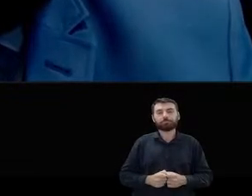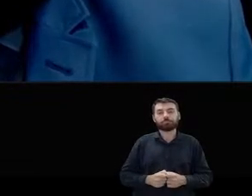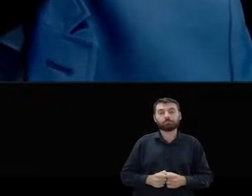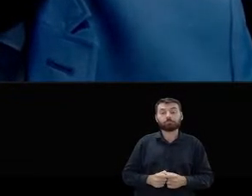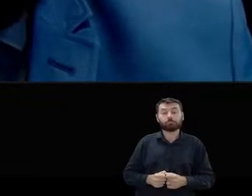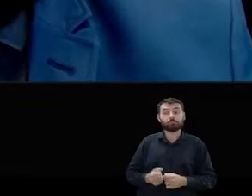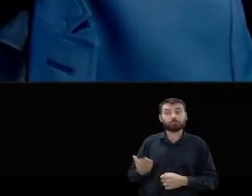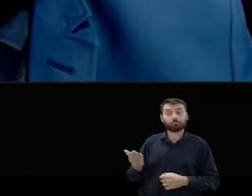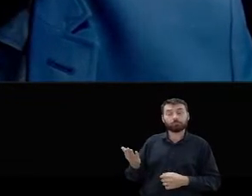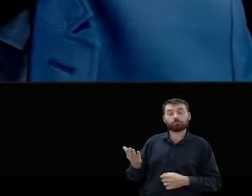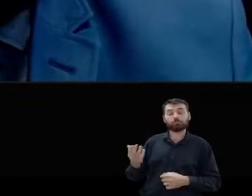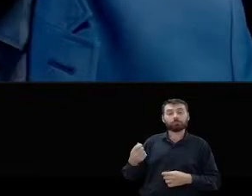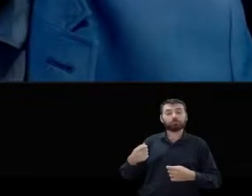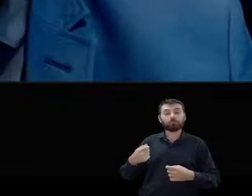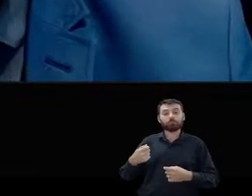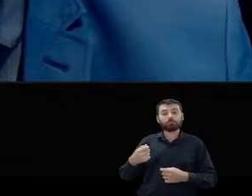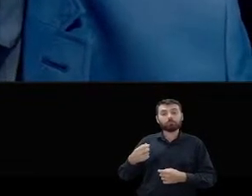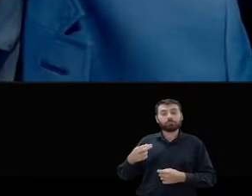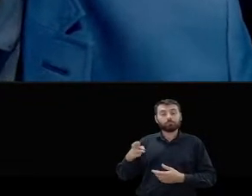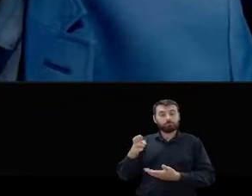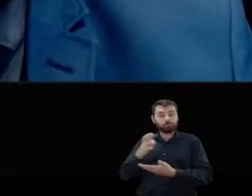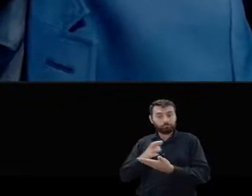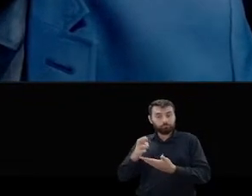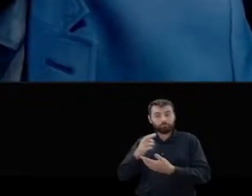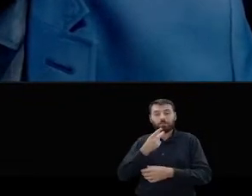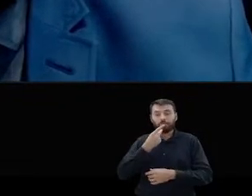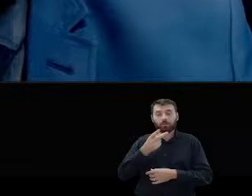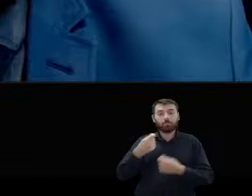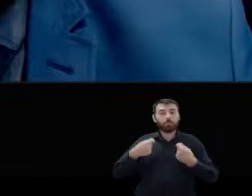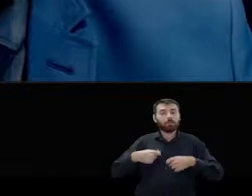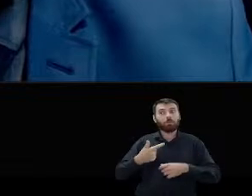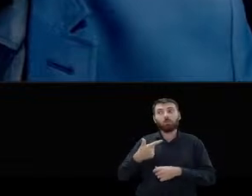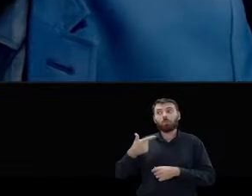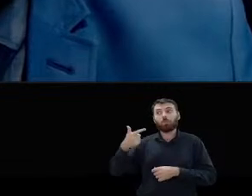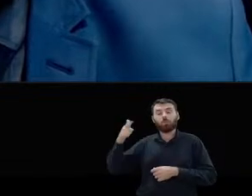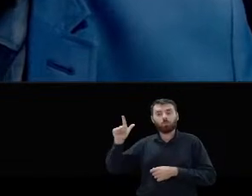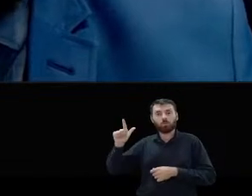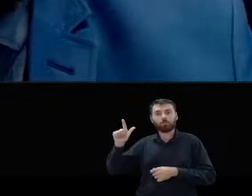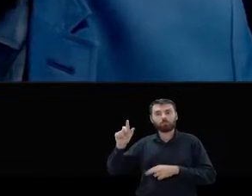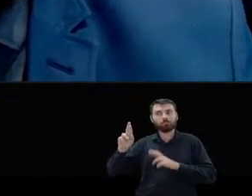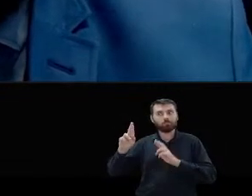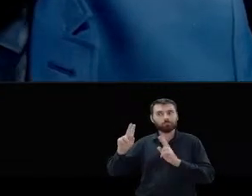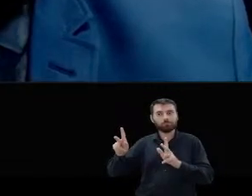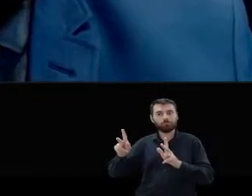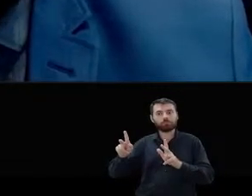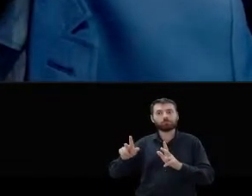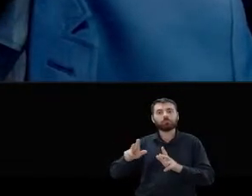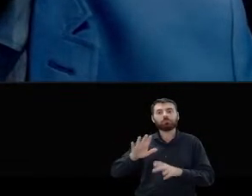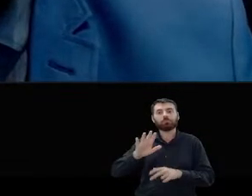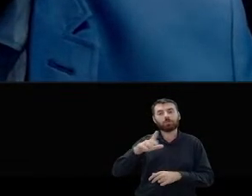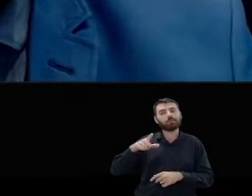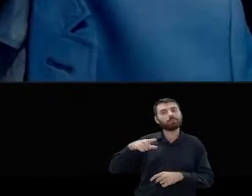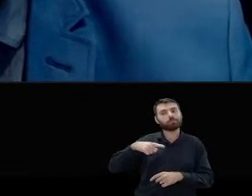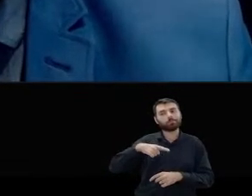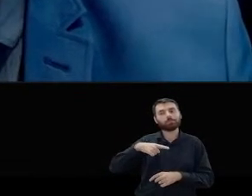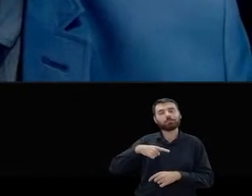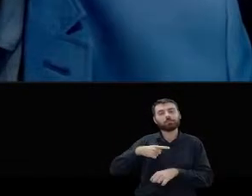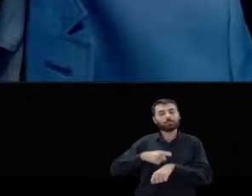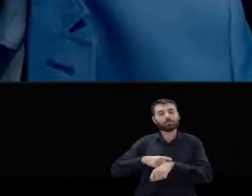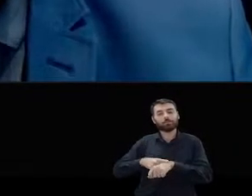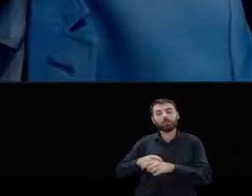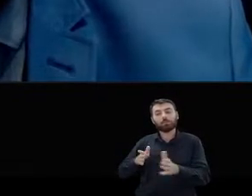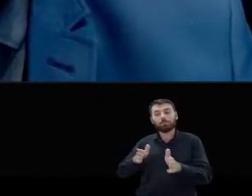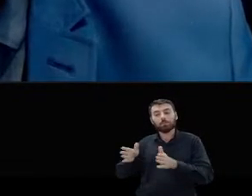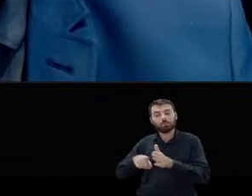que os cálculos têm que ser feitos na outra ação, essa é uma discussão que deveria ter sido feita na fase de conhecimento, não aqui na fase de